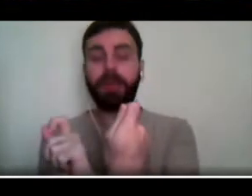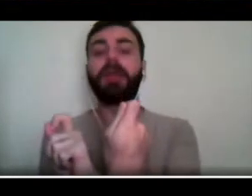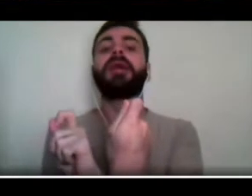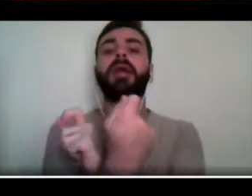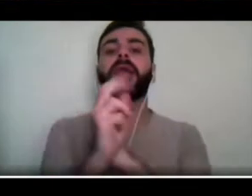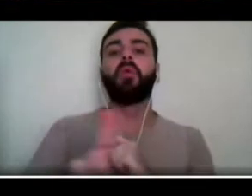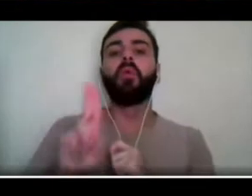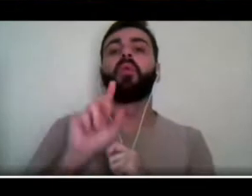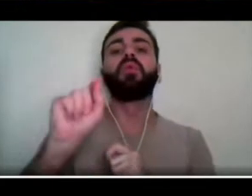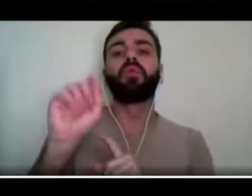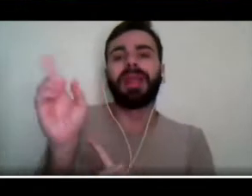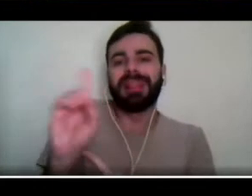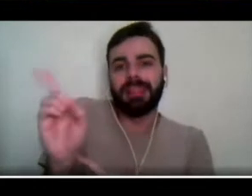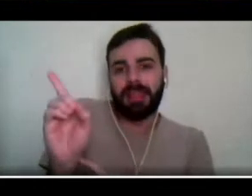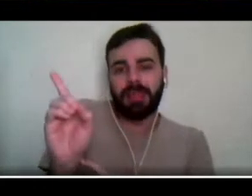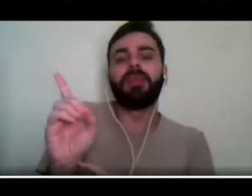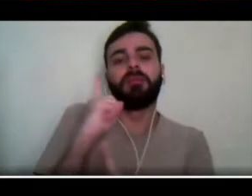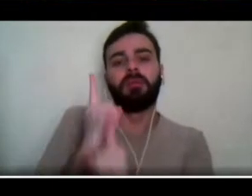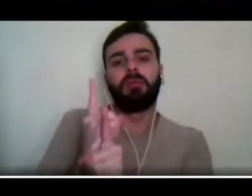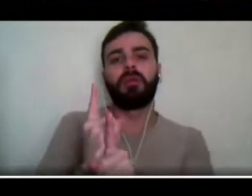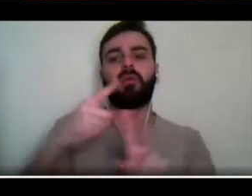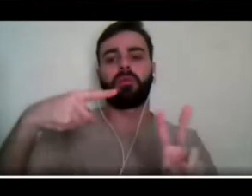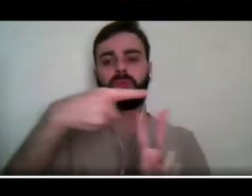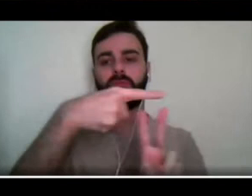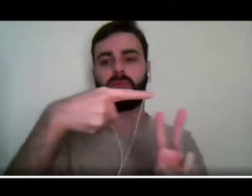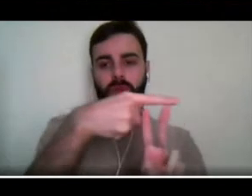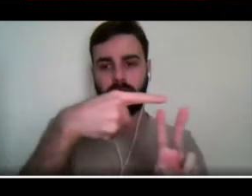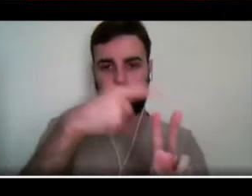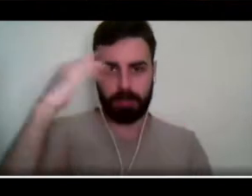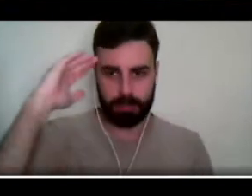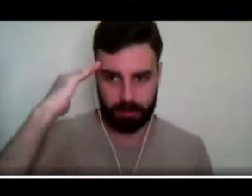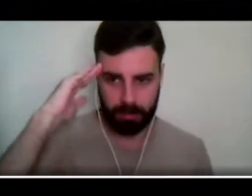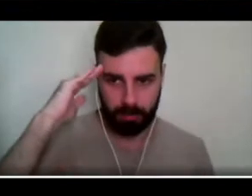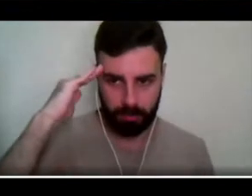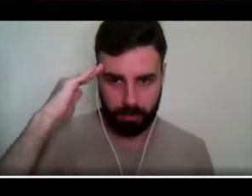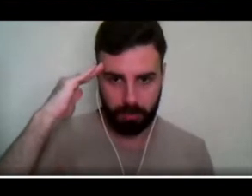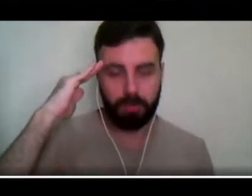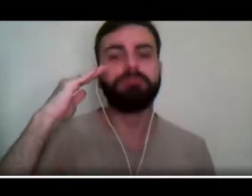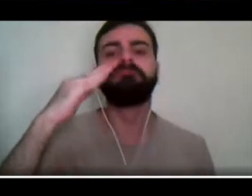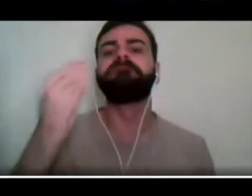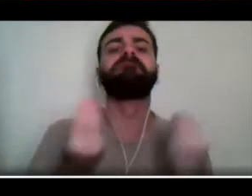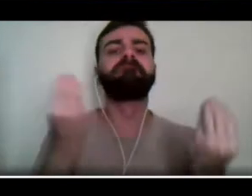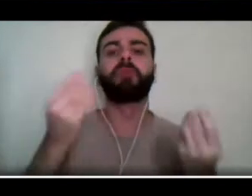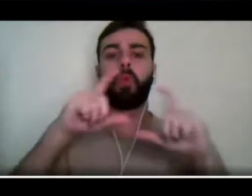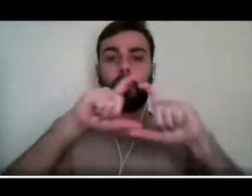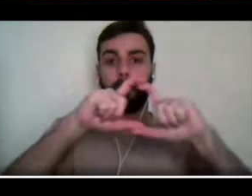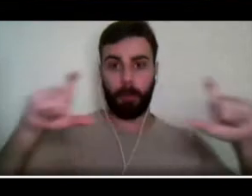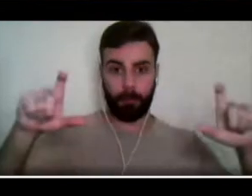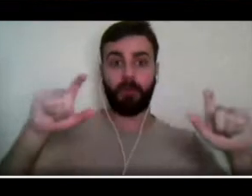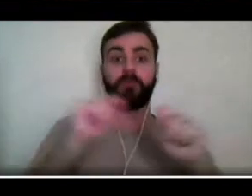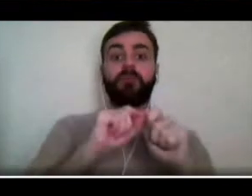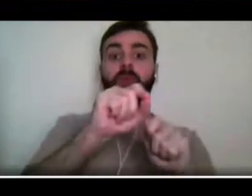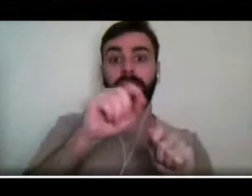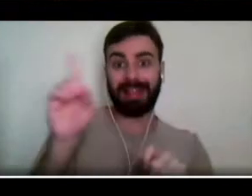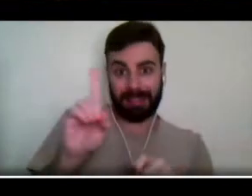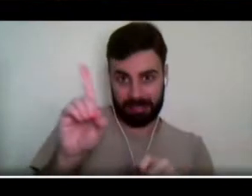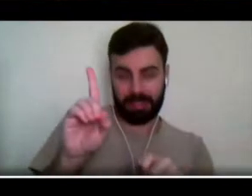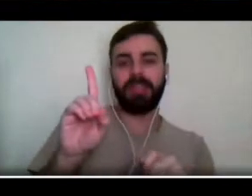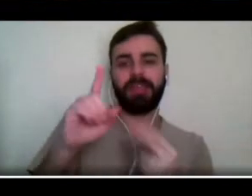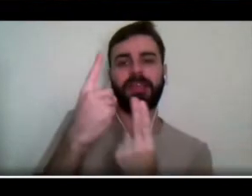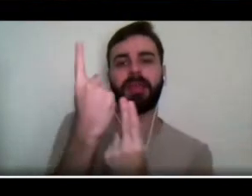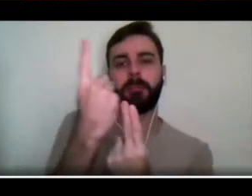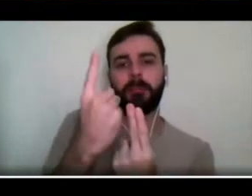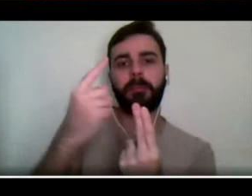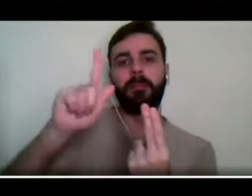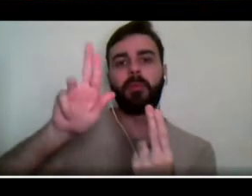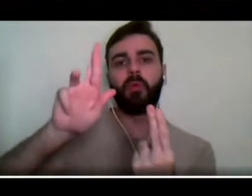eu derivei um polinômio, né? Qual que é a derivada de um polinômio? De grau 1. É simplesmente a constante que o